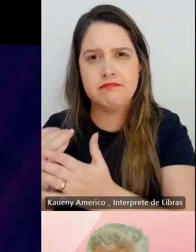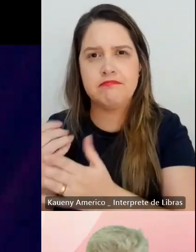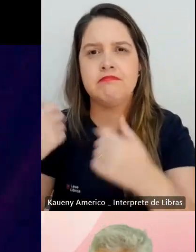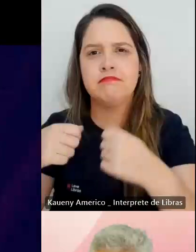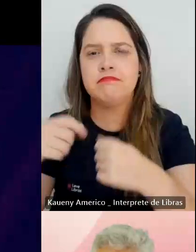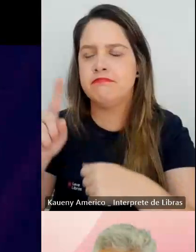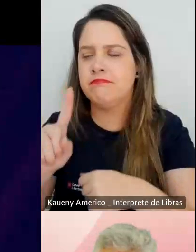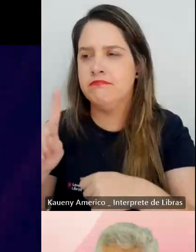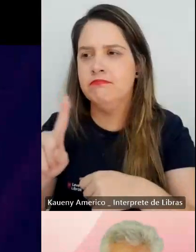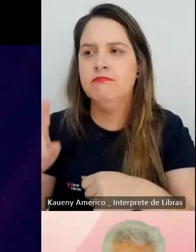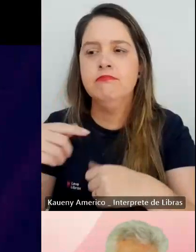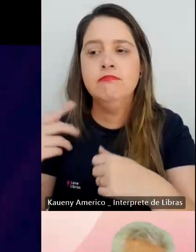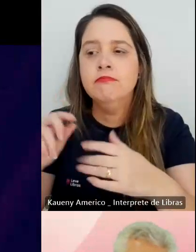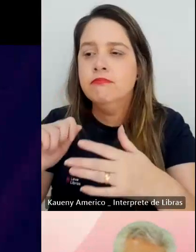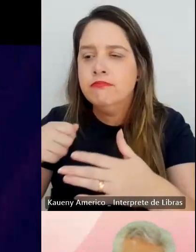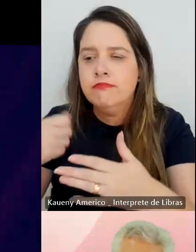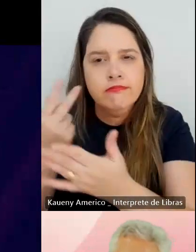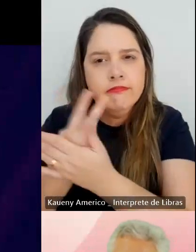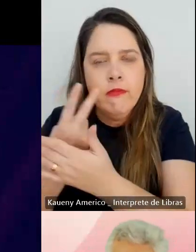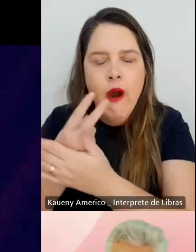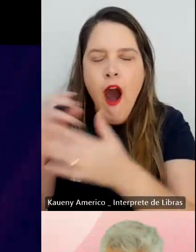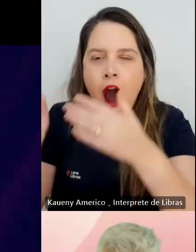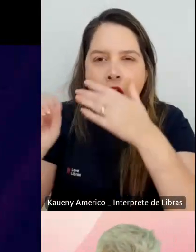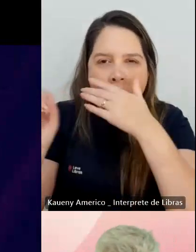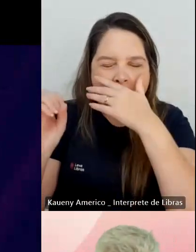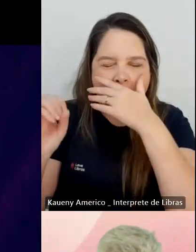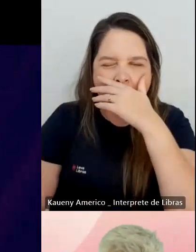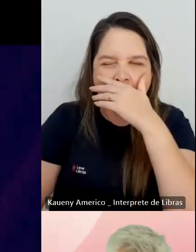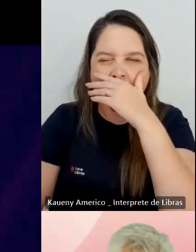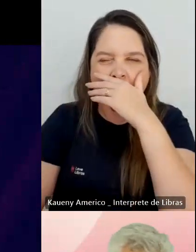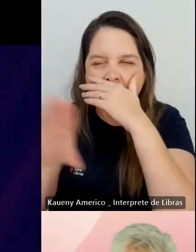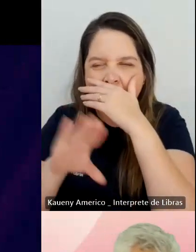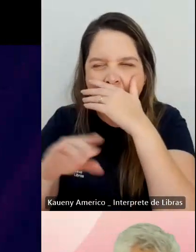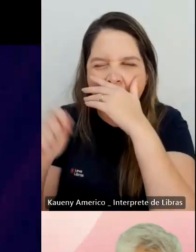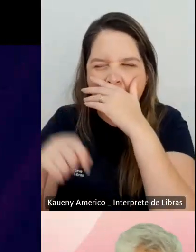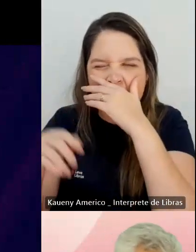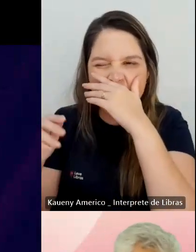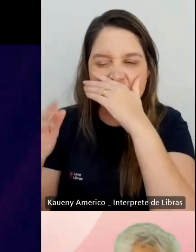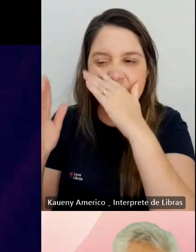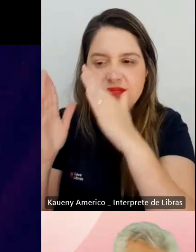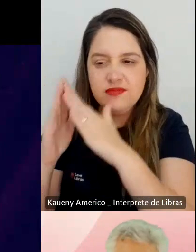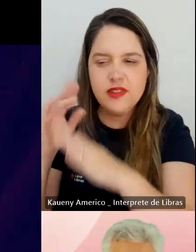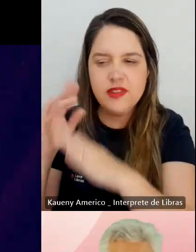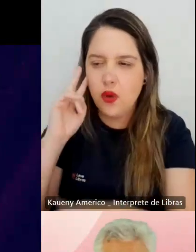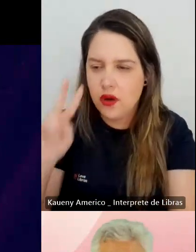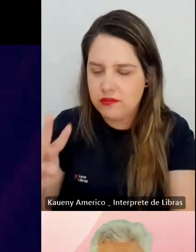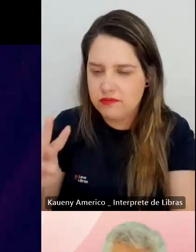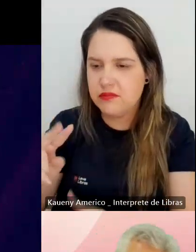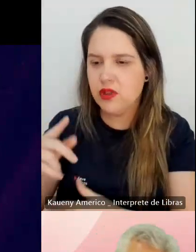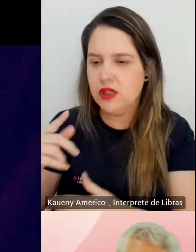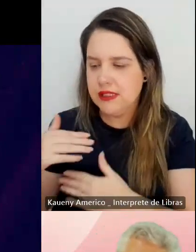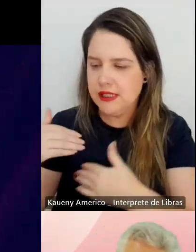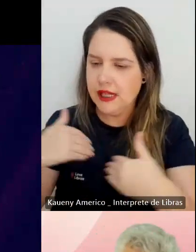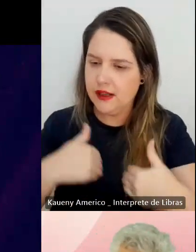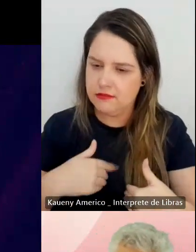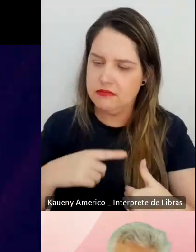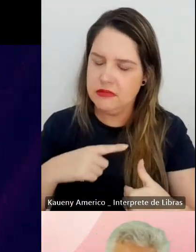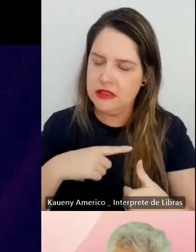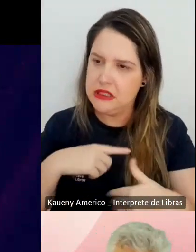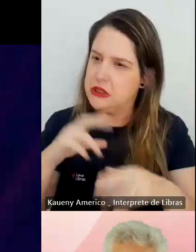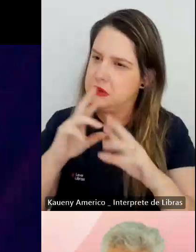sinal de nada errado. Agora ela chega em casa, ela vai retirar o sutiã, ela fala, olha, tem uma unha desse lado, olha, tem uma secreção diferente desse